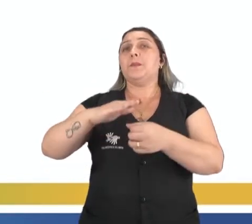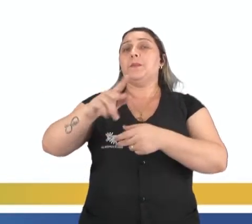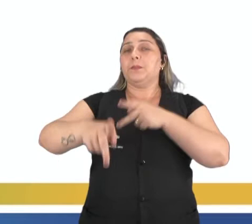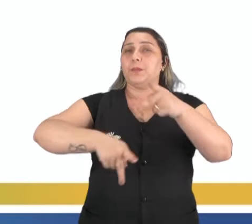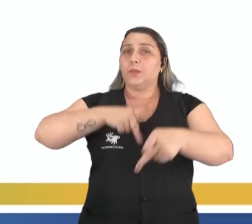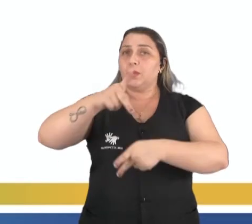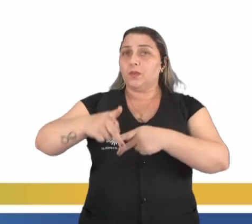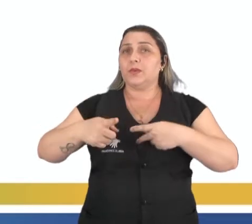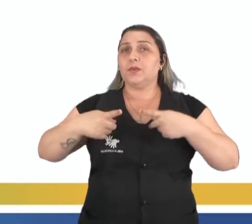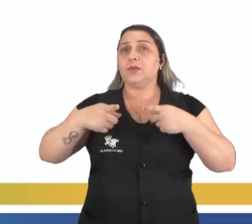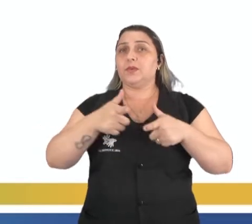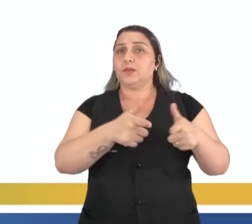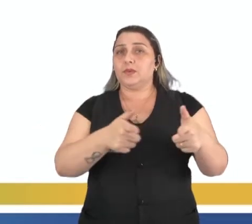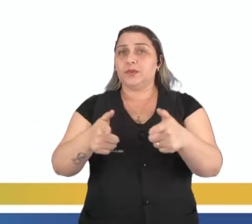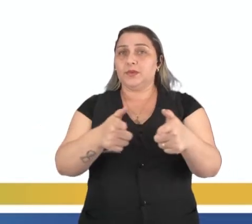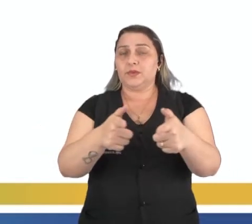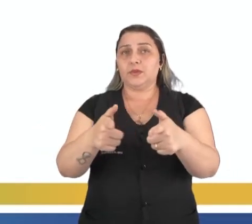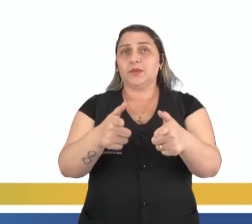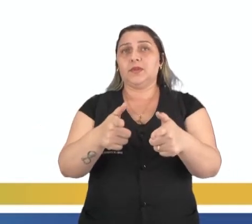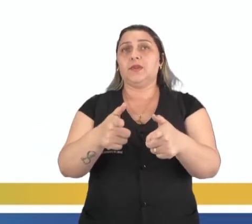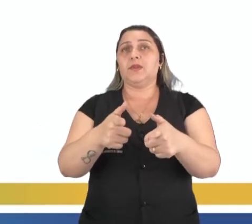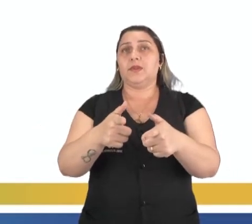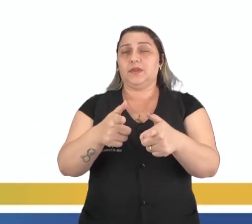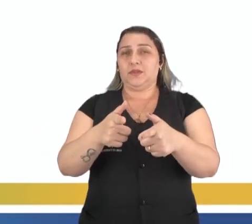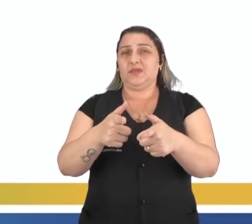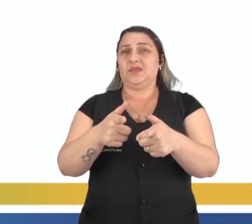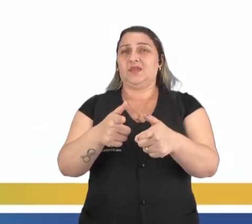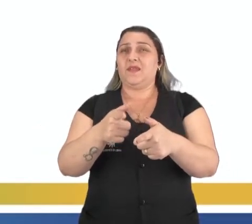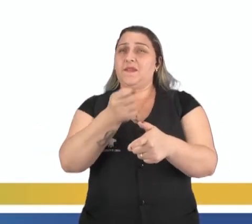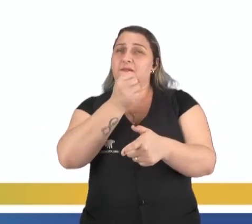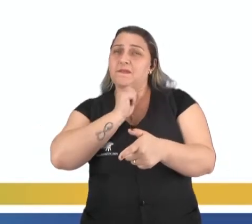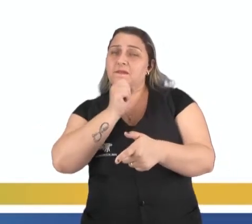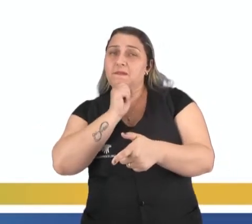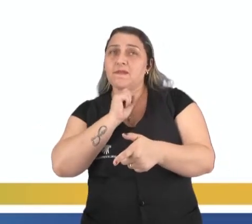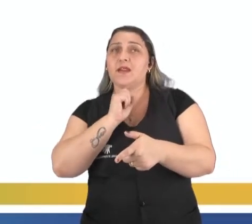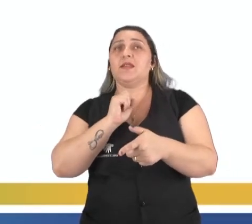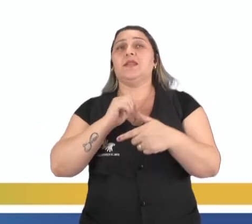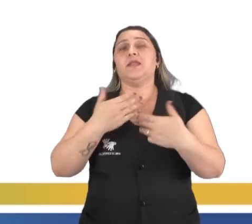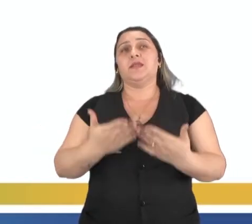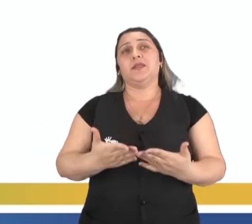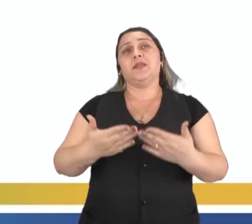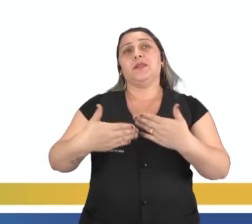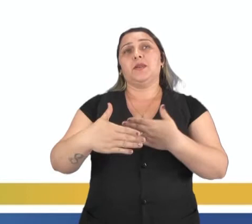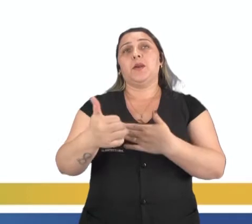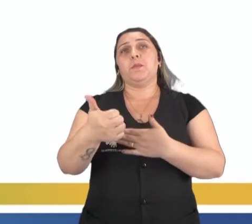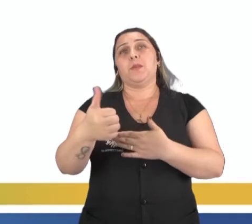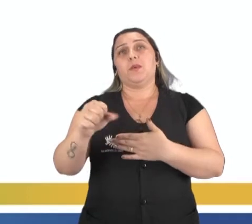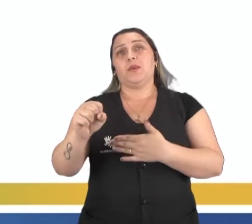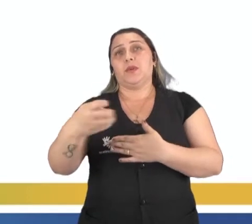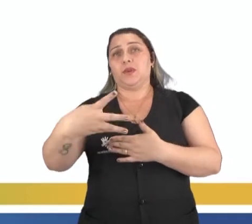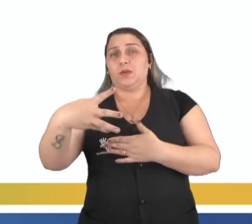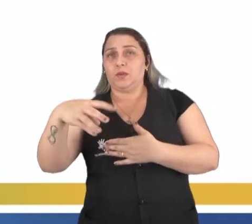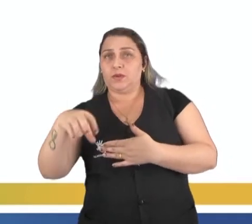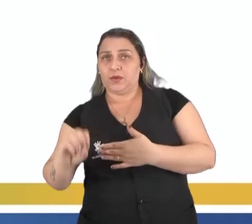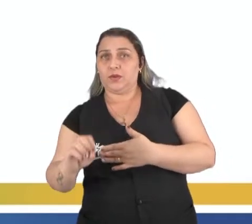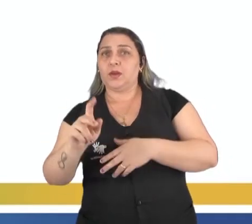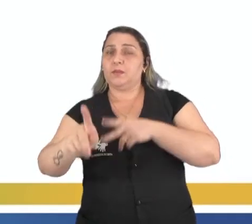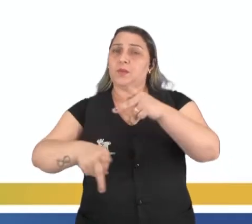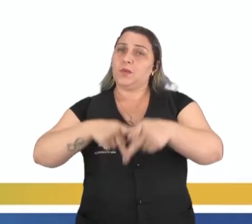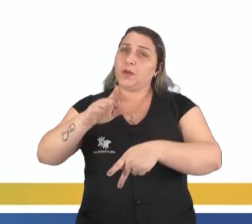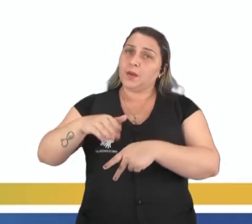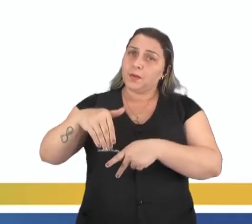com suas armas, digamos assim, bem primitivas. E aí estima-se que a partir de 1840, a